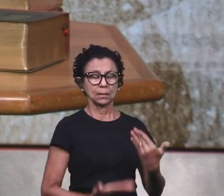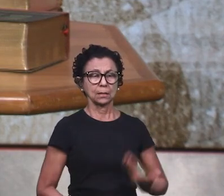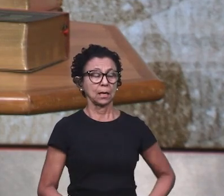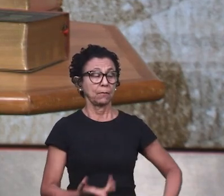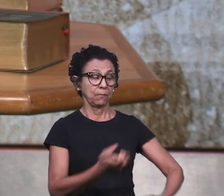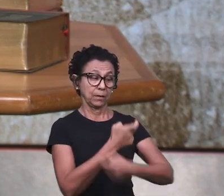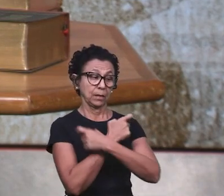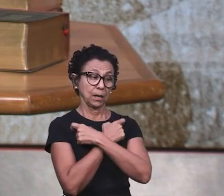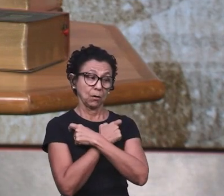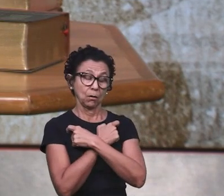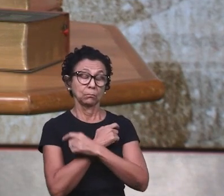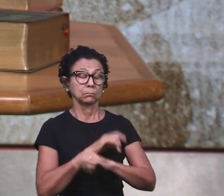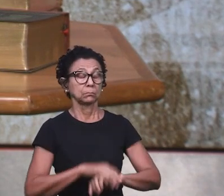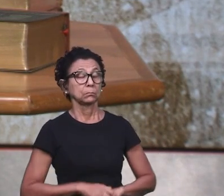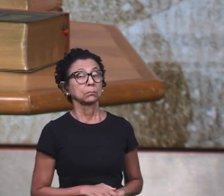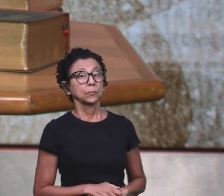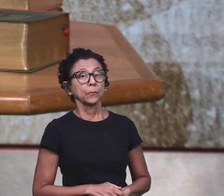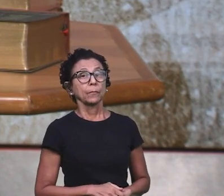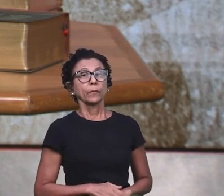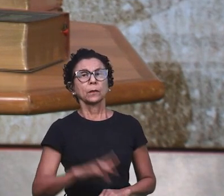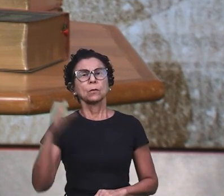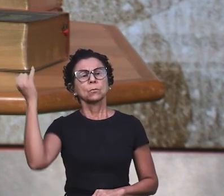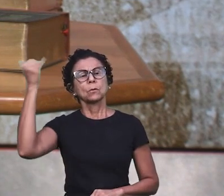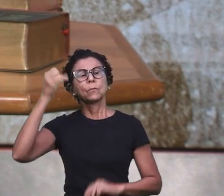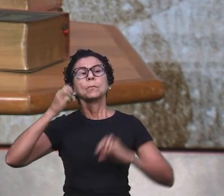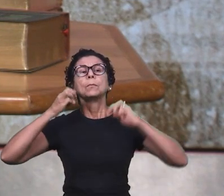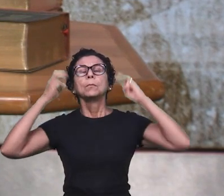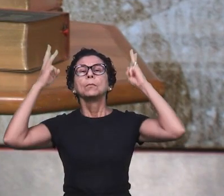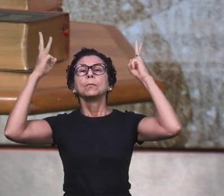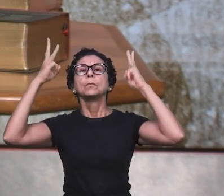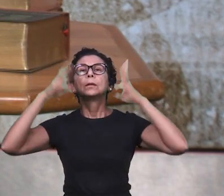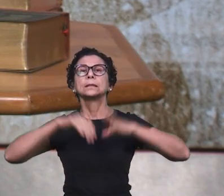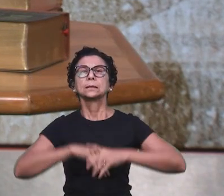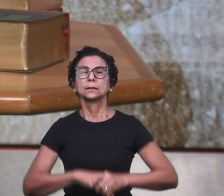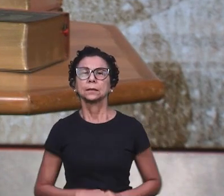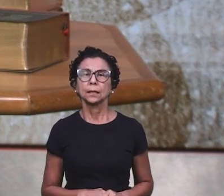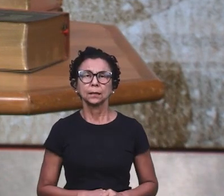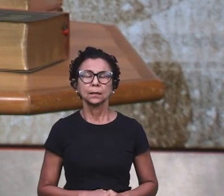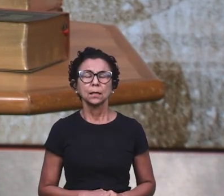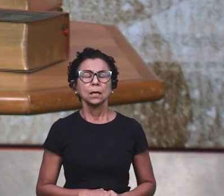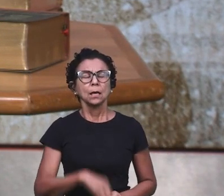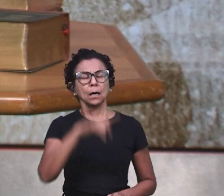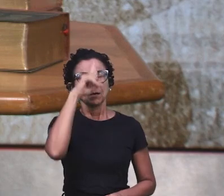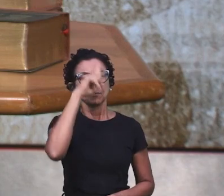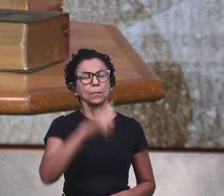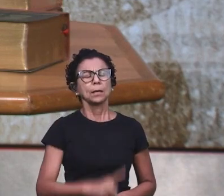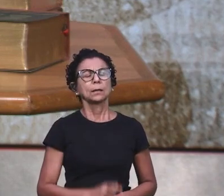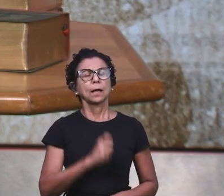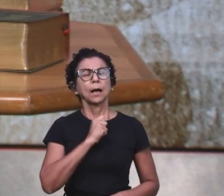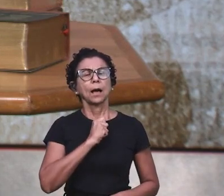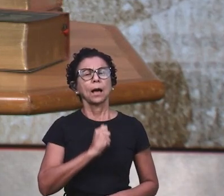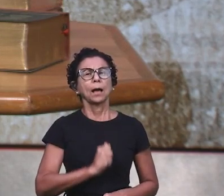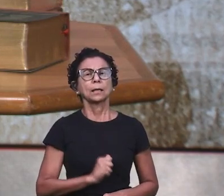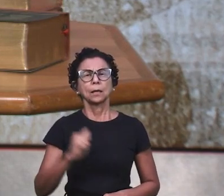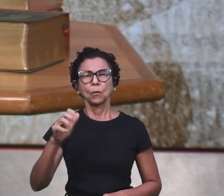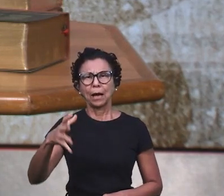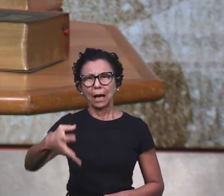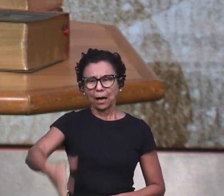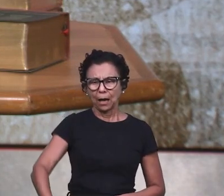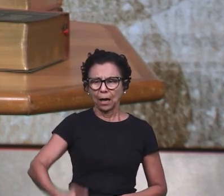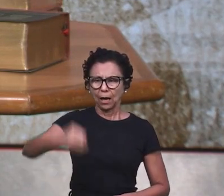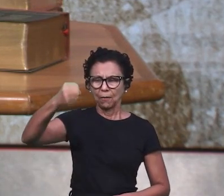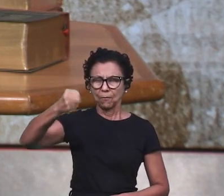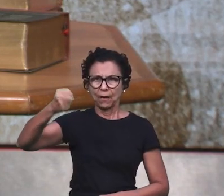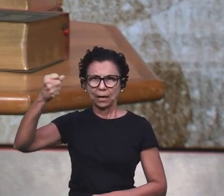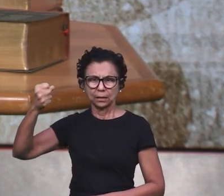disse mais o Senhor a Moisés: dize a Arão: estende a tua mão com a tua vara sobre as correntes